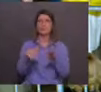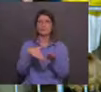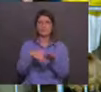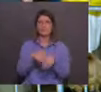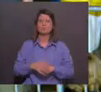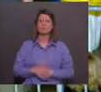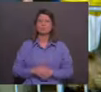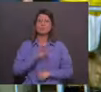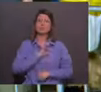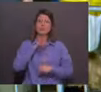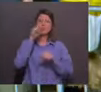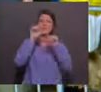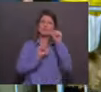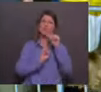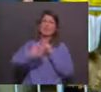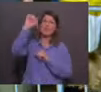Palavra do Senhor.